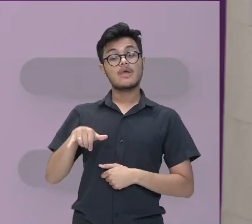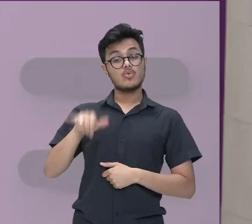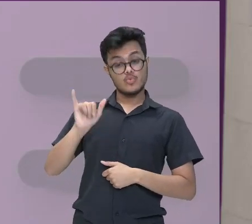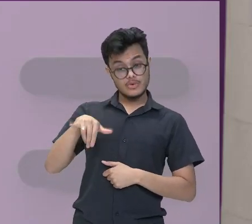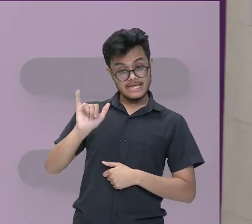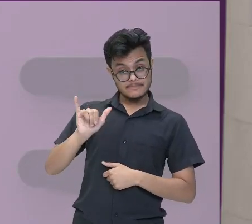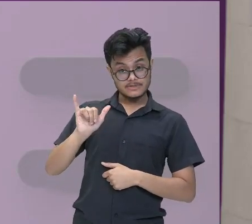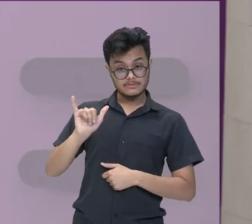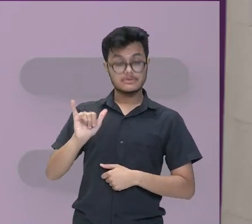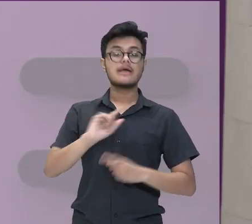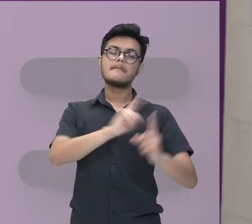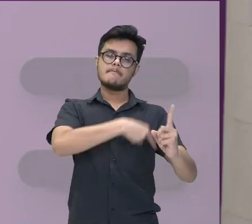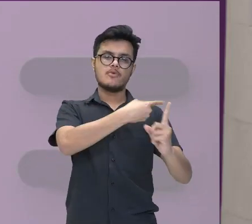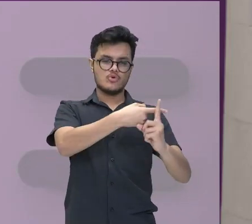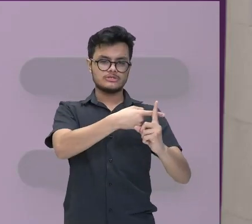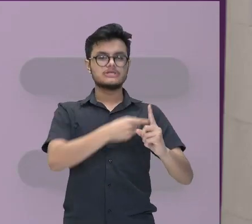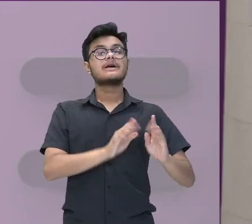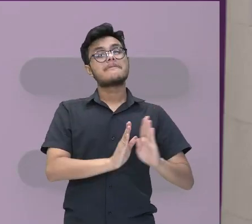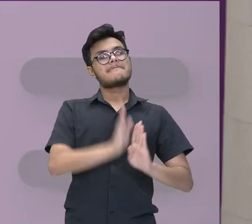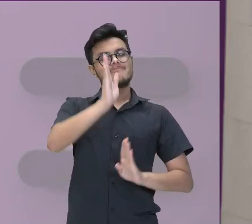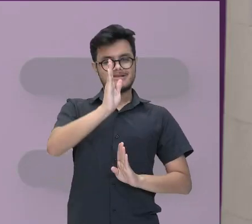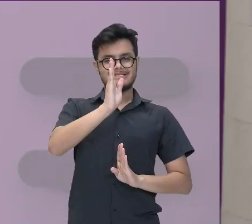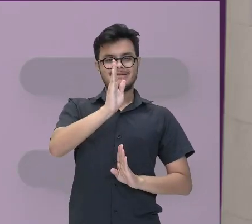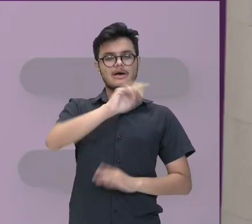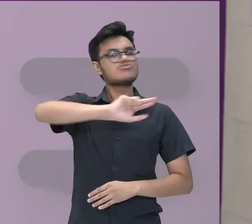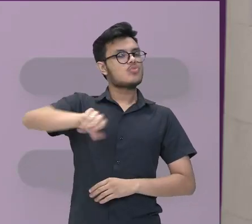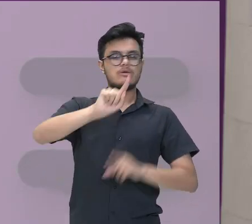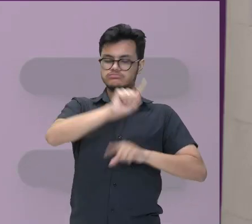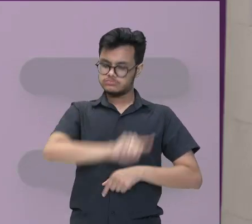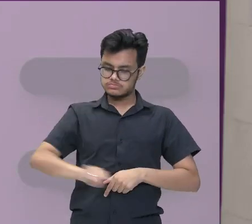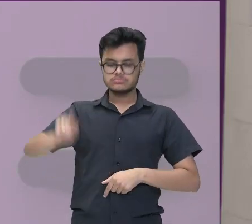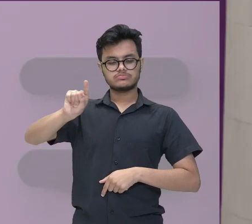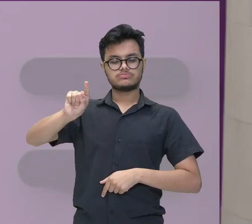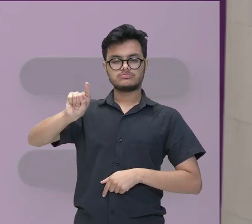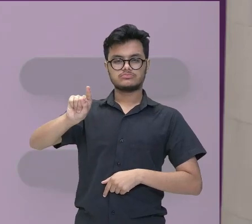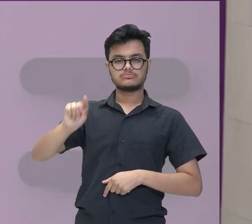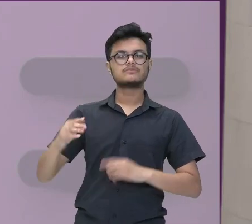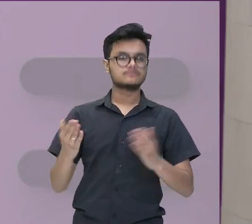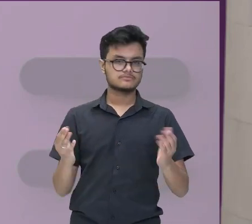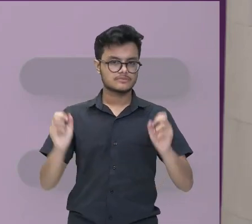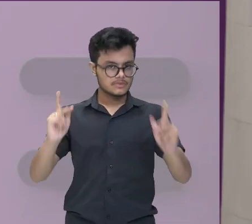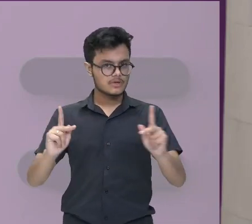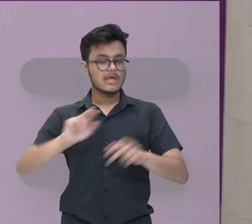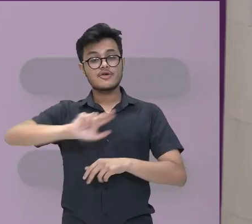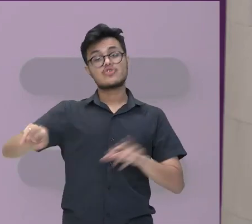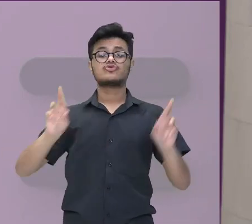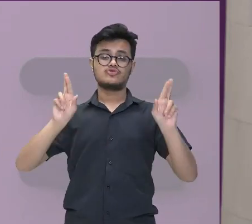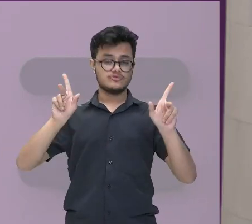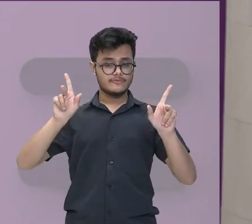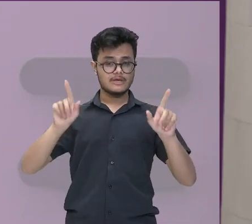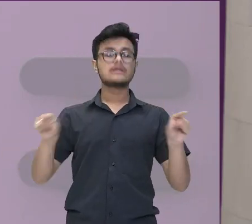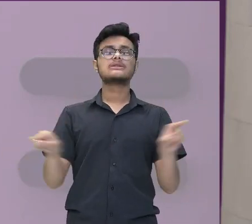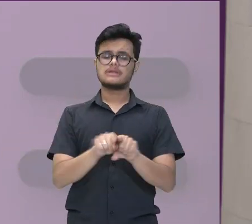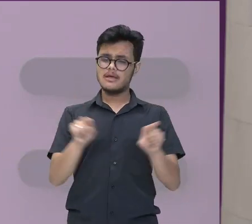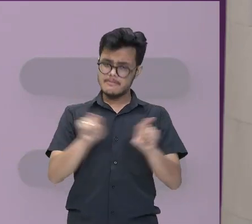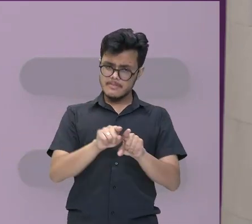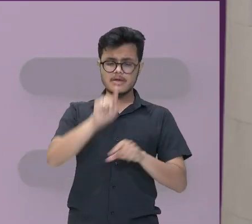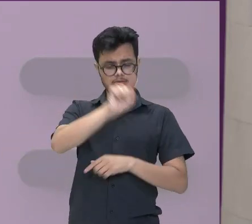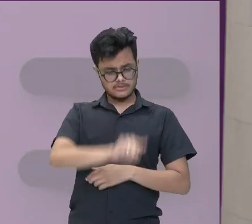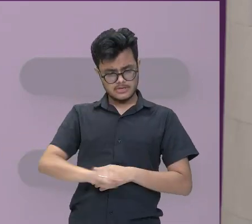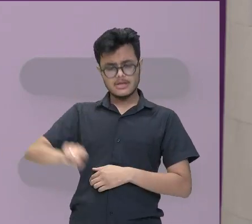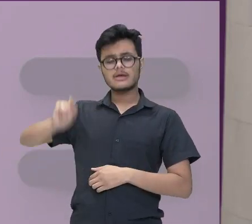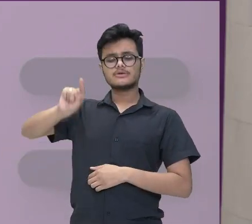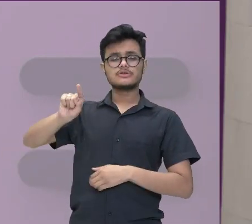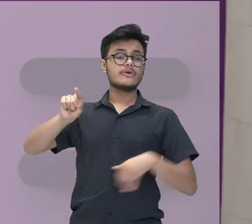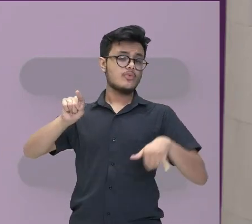parte positiva, tá? Ou seja, para cima, nós poderemos ter esse ponto máximo também na parte negativa do eixo